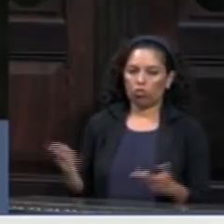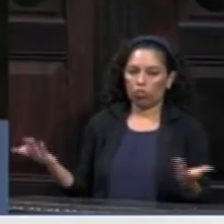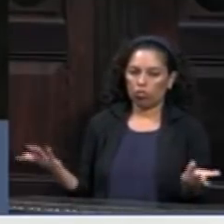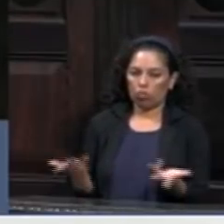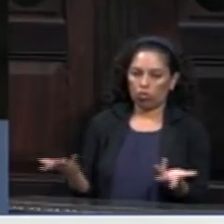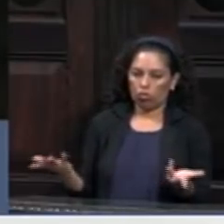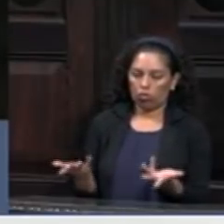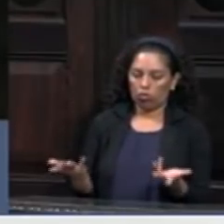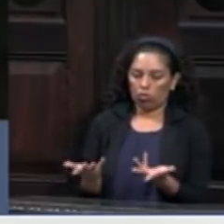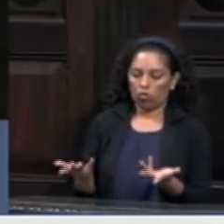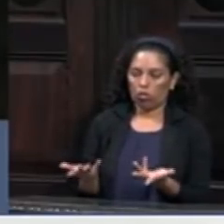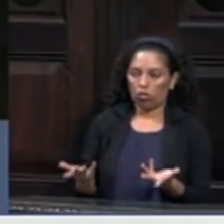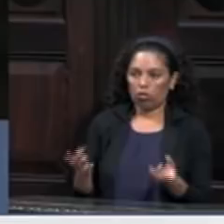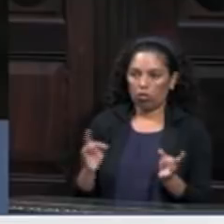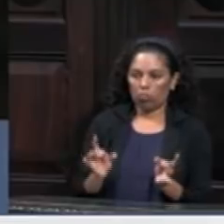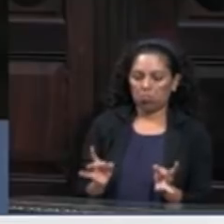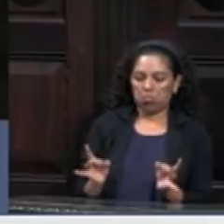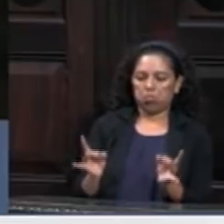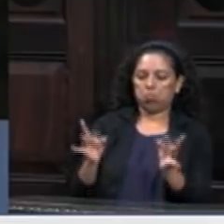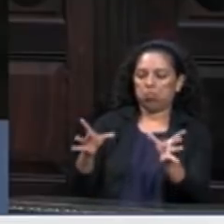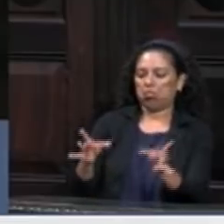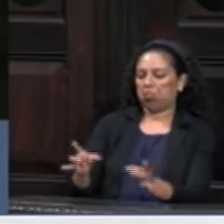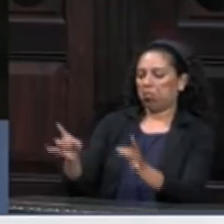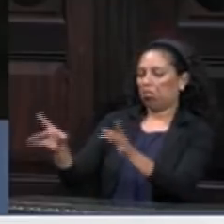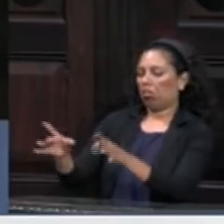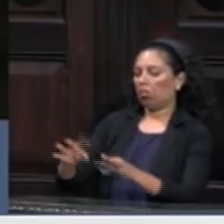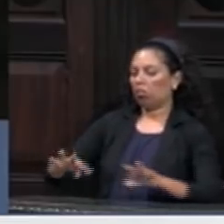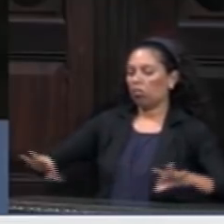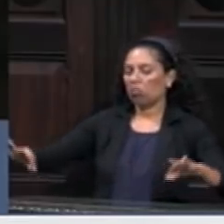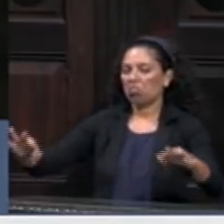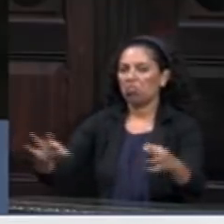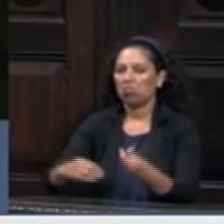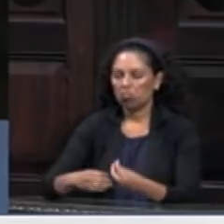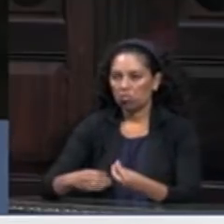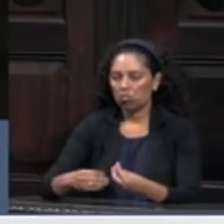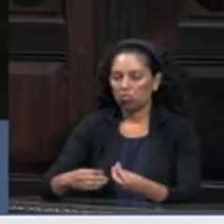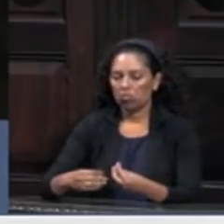do sniper, é o palanque